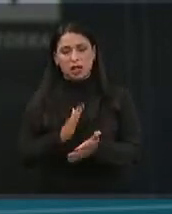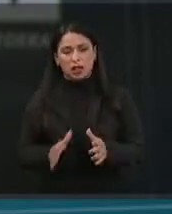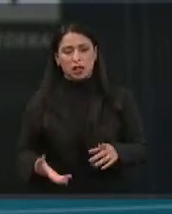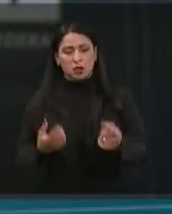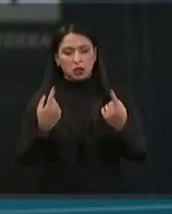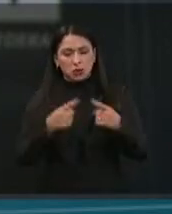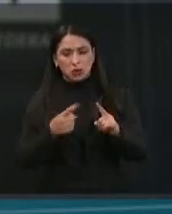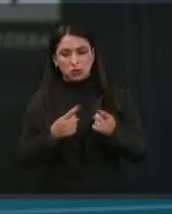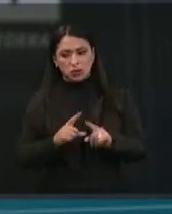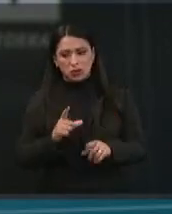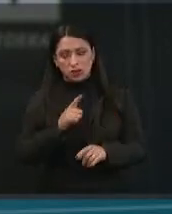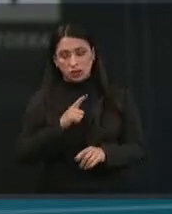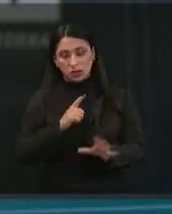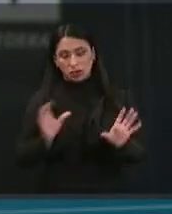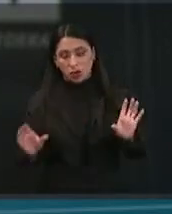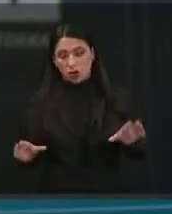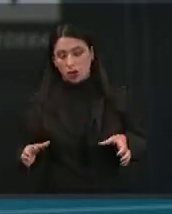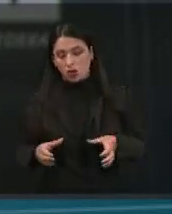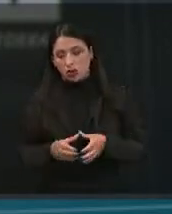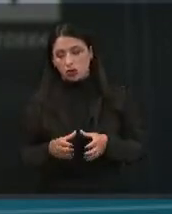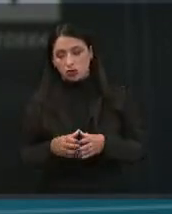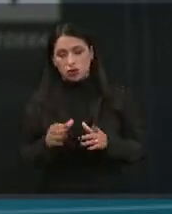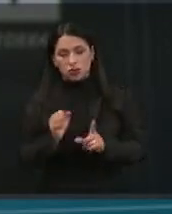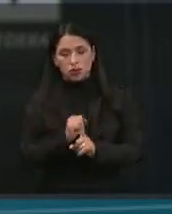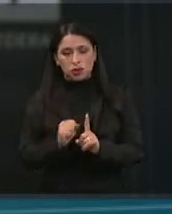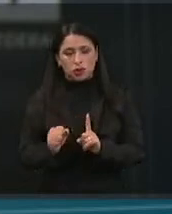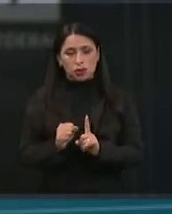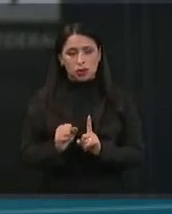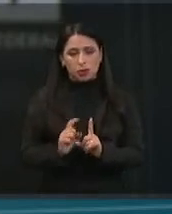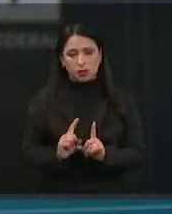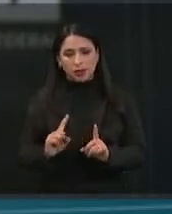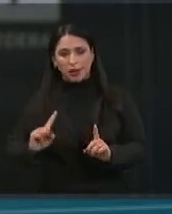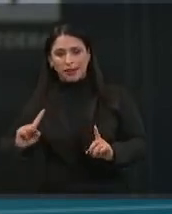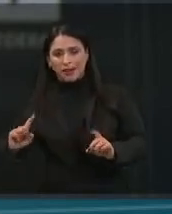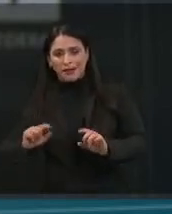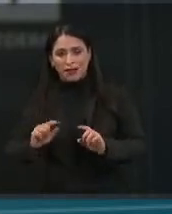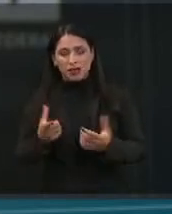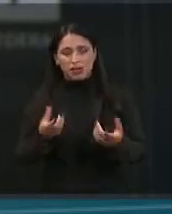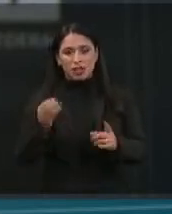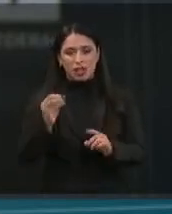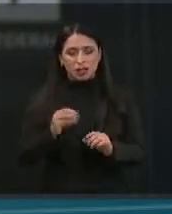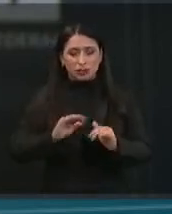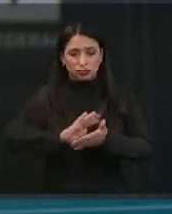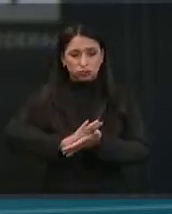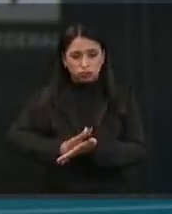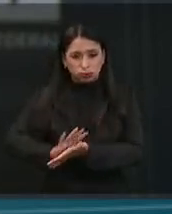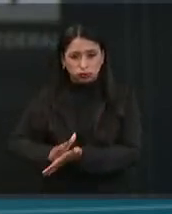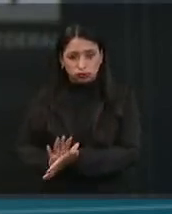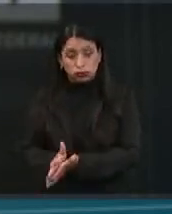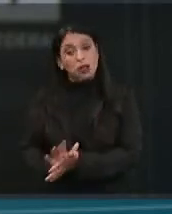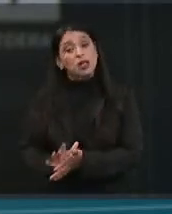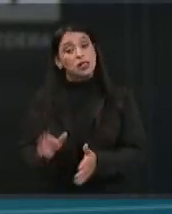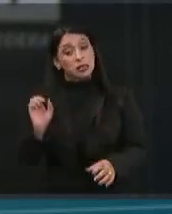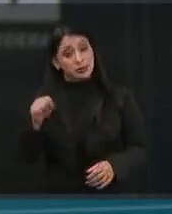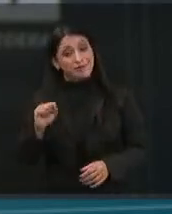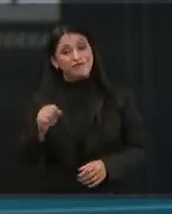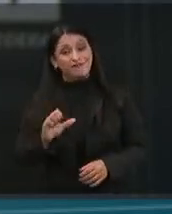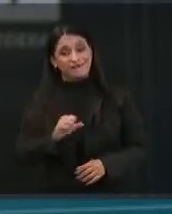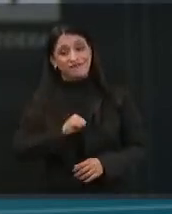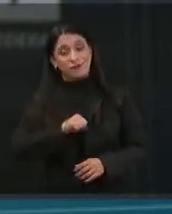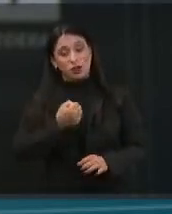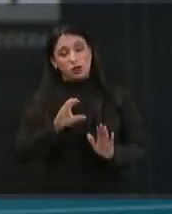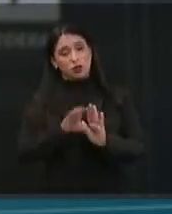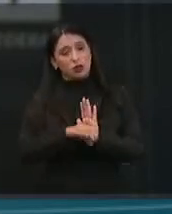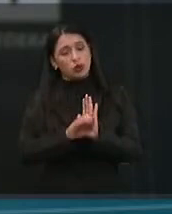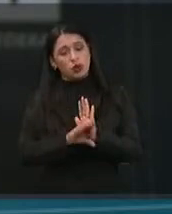vezes vocalizadas por grupos socialmente marginalizados, estes sim os alvos de ódio, um conceito que ainda não tem delineamento